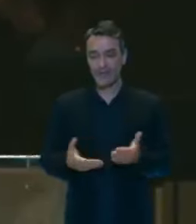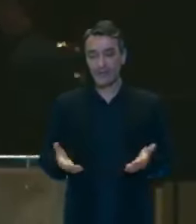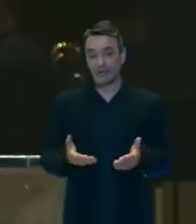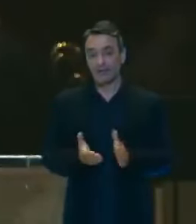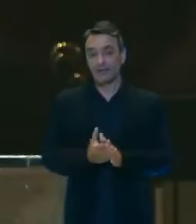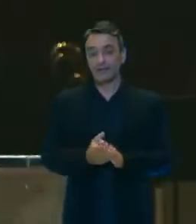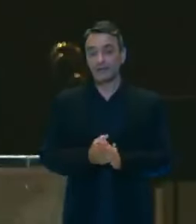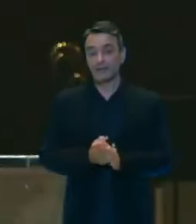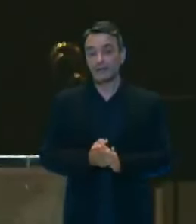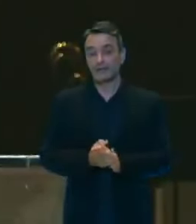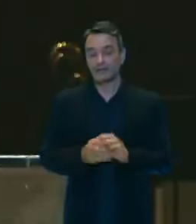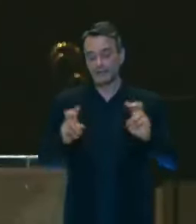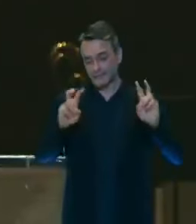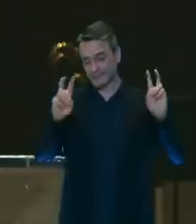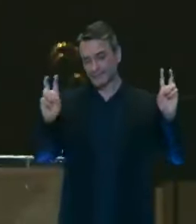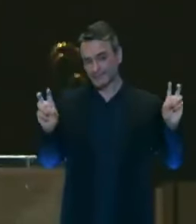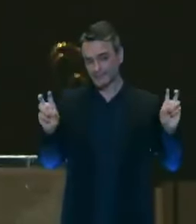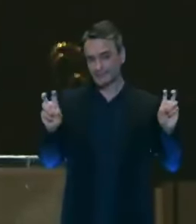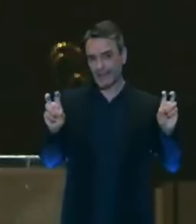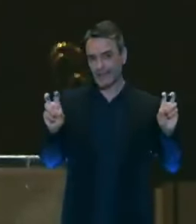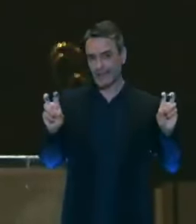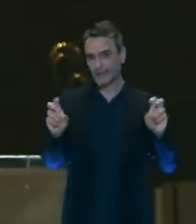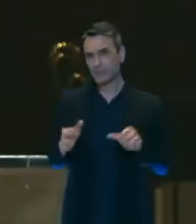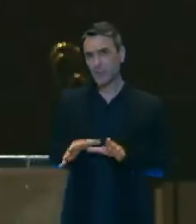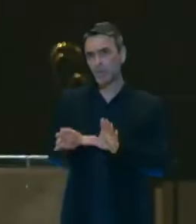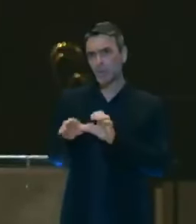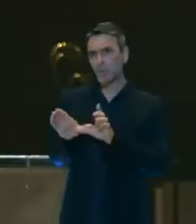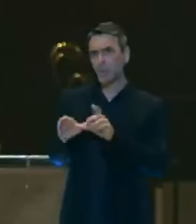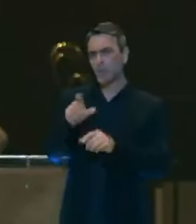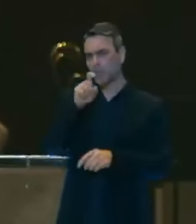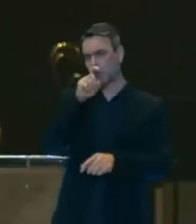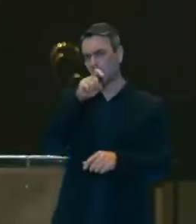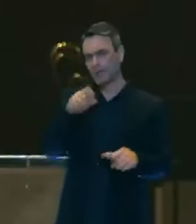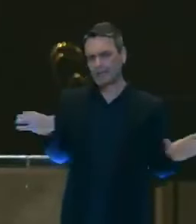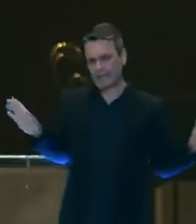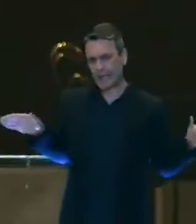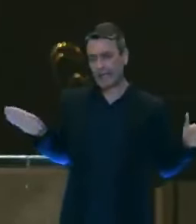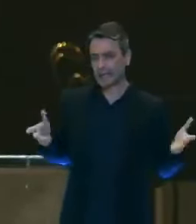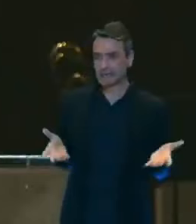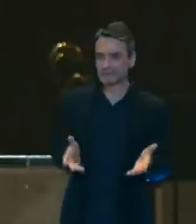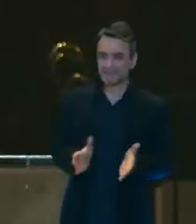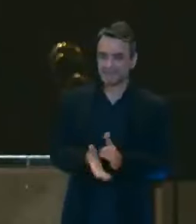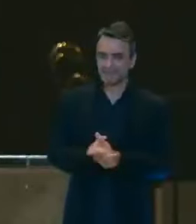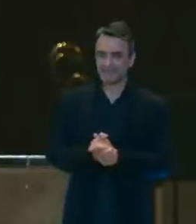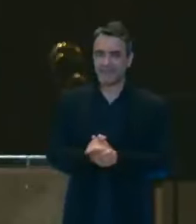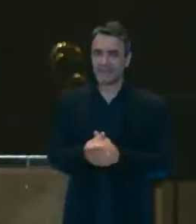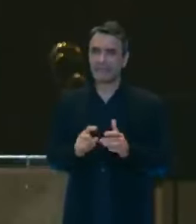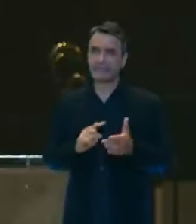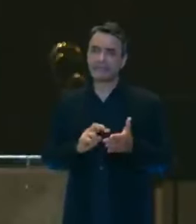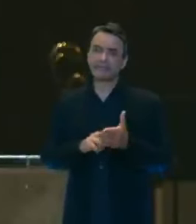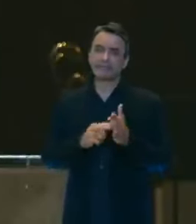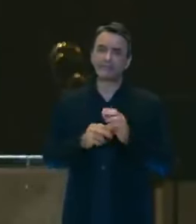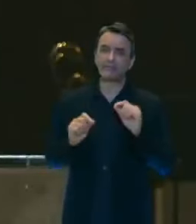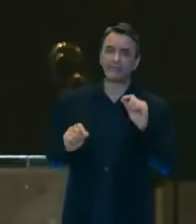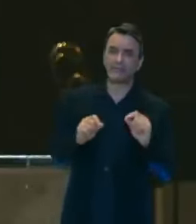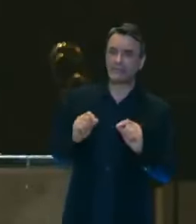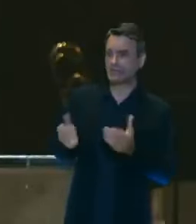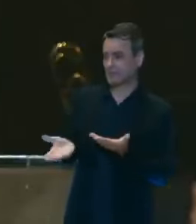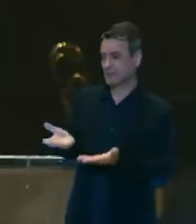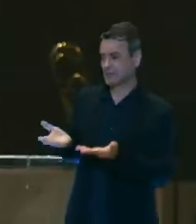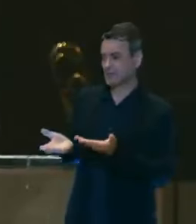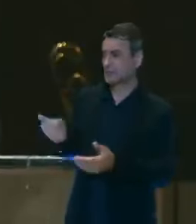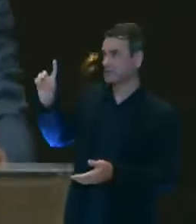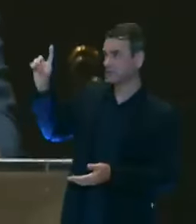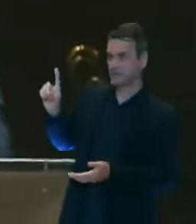falar hoje sobre o voo da águia, um tratamento de Deus para os cansados. Ontem comecei